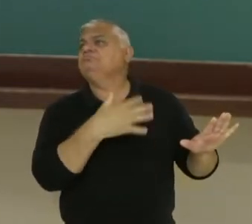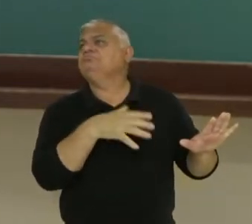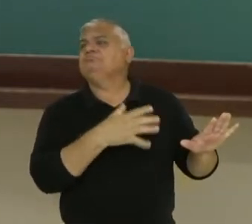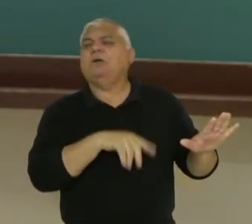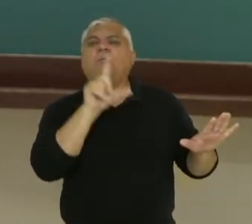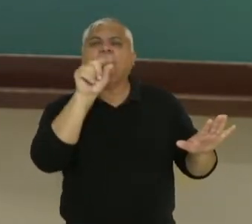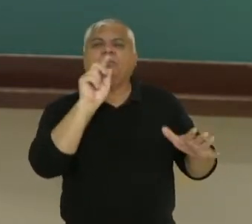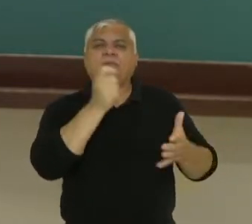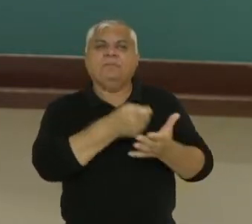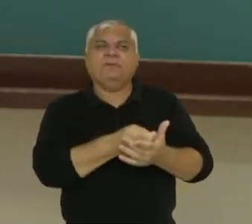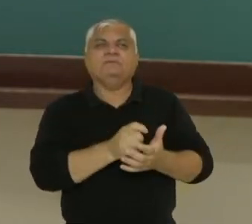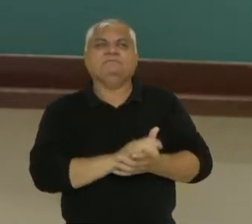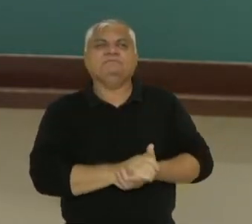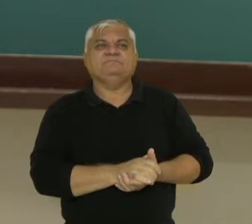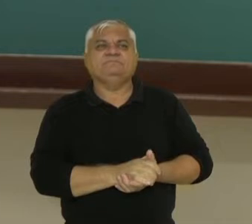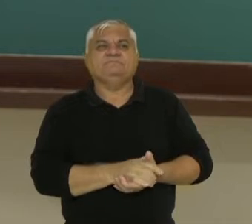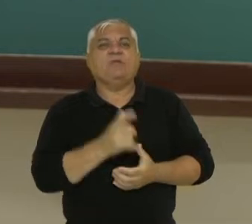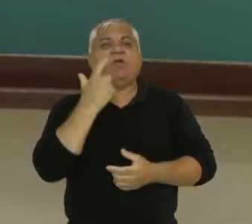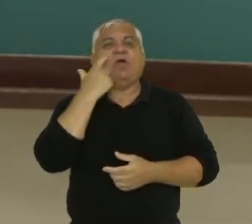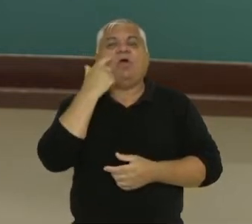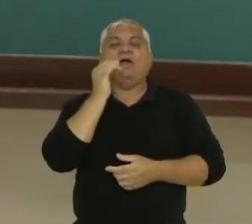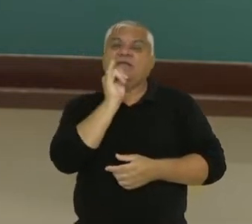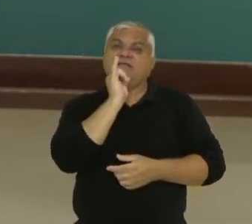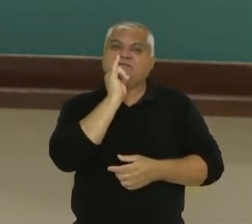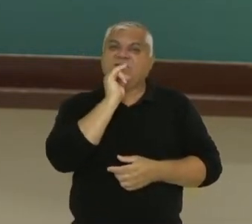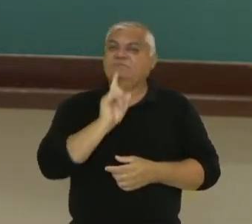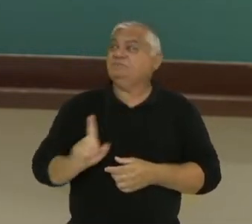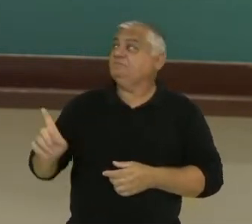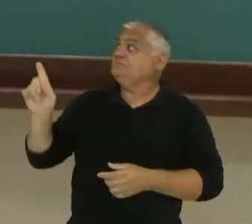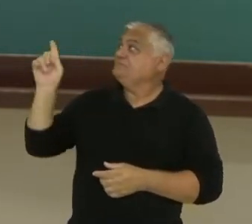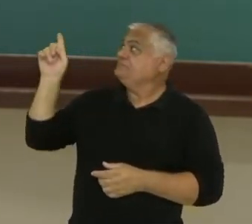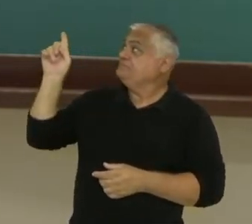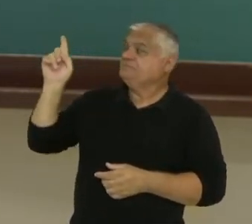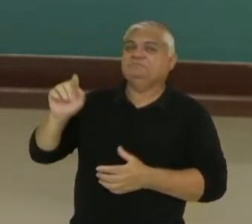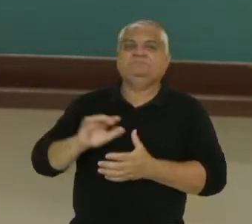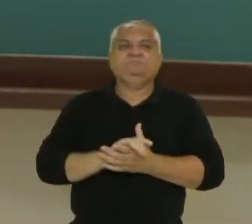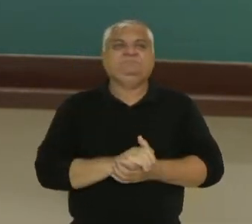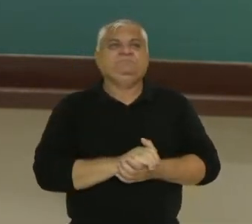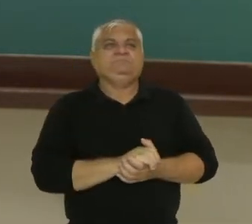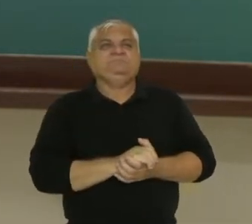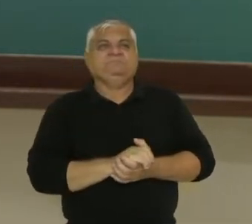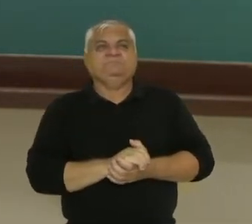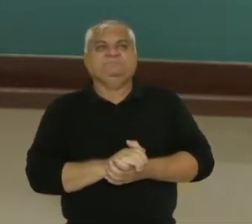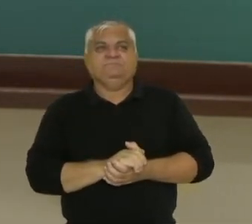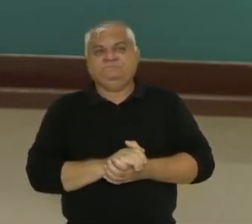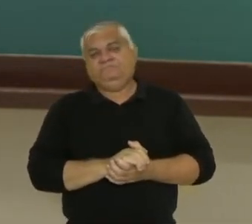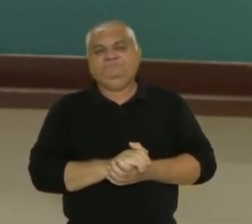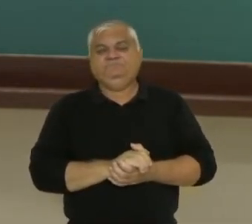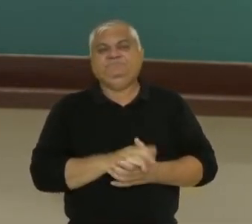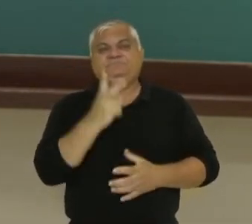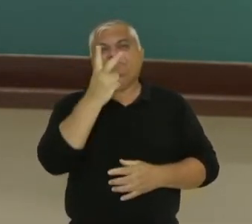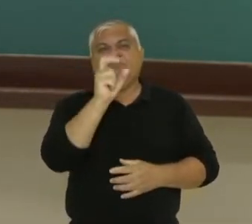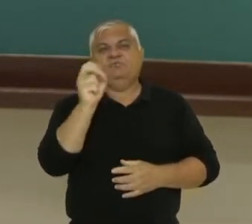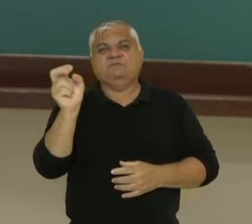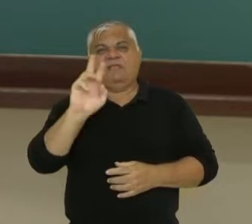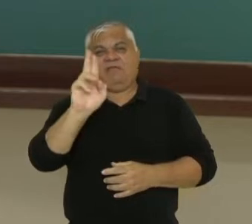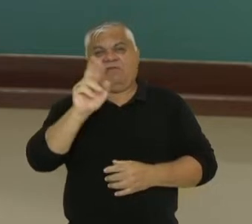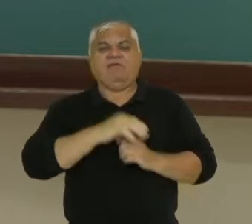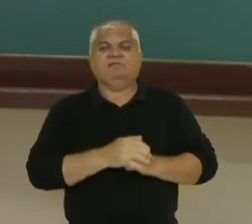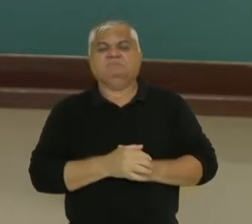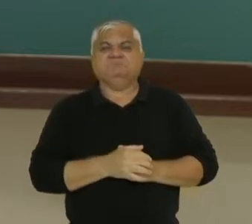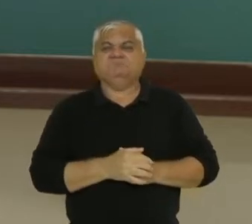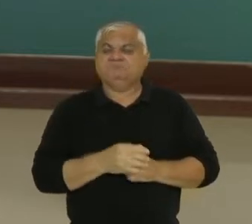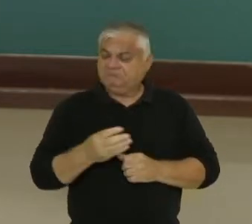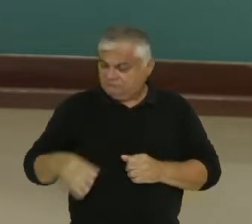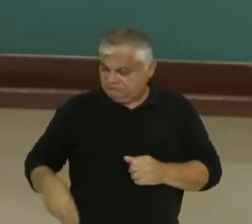vamos esclarecer isso. Vamos ver esta simulação agora aqui, ó. Por exemplo, eu tenho R$200 que eu quero investir.